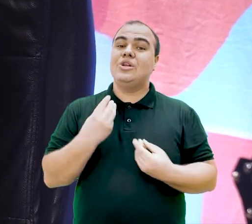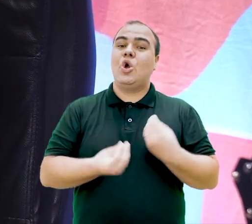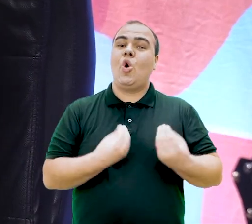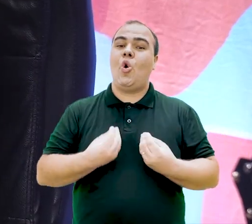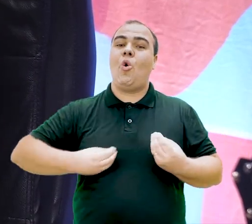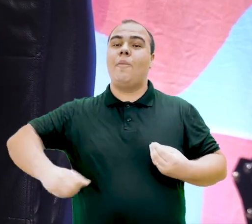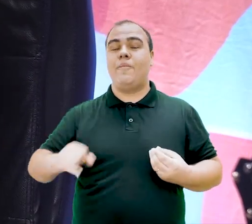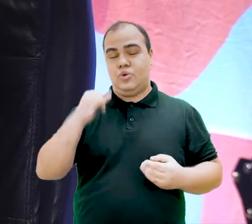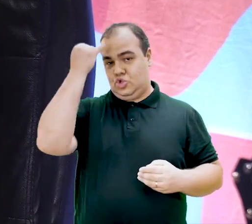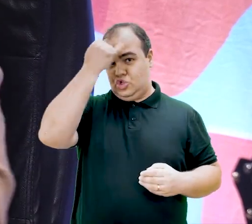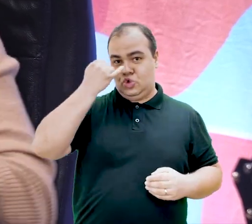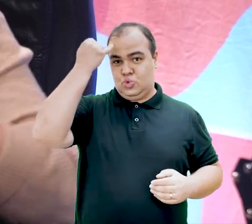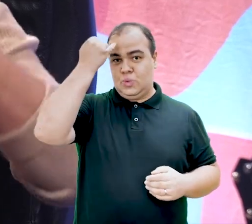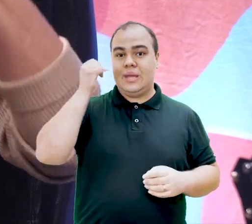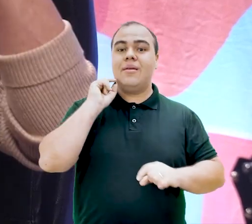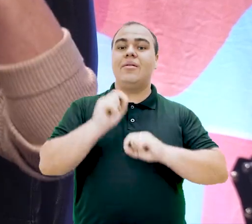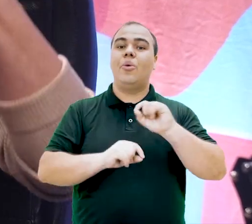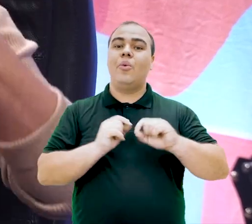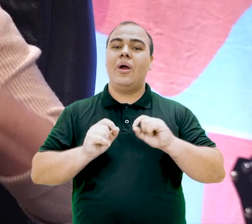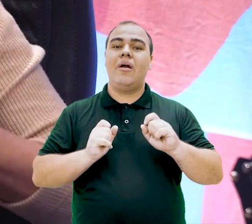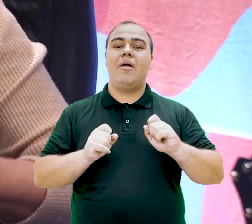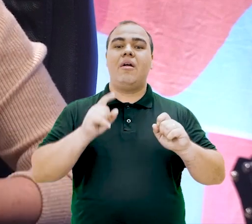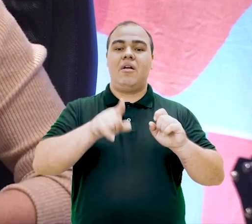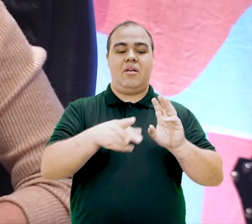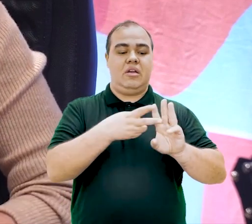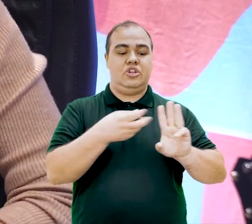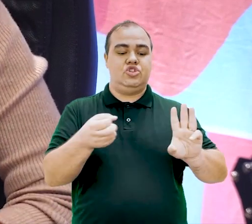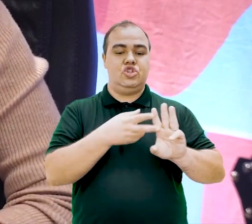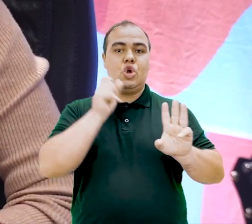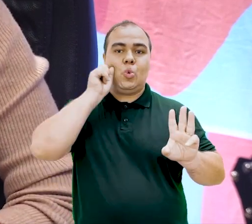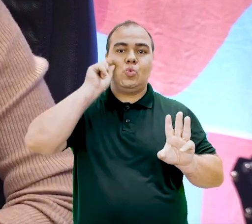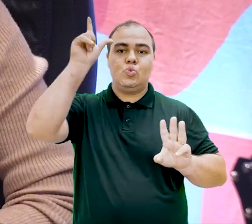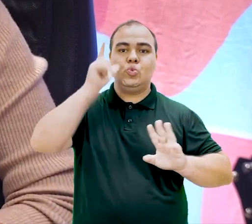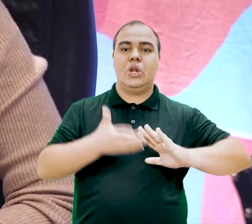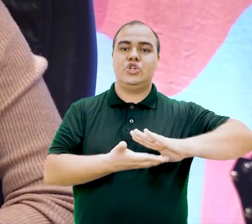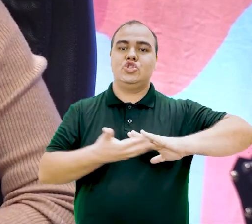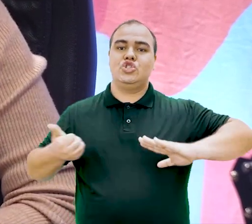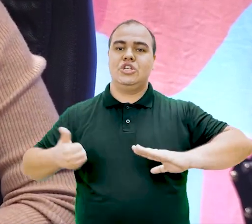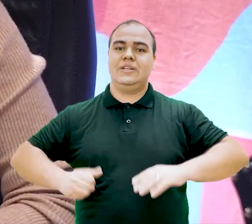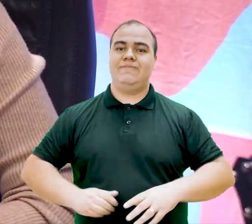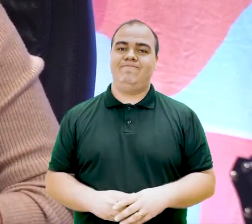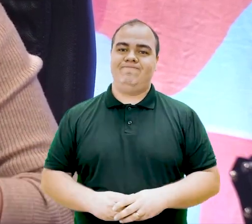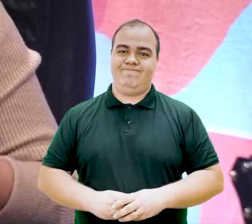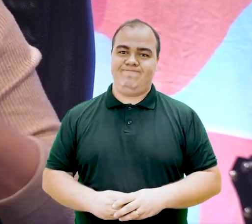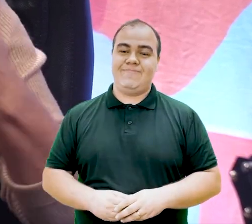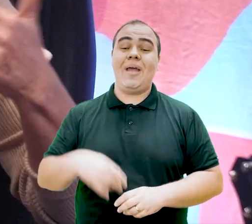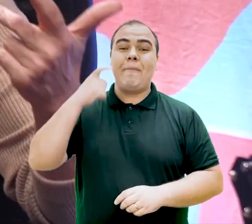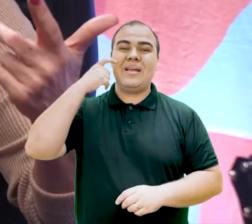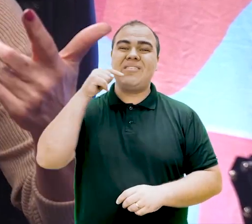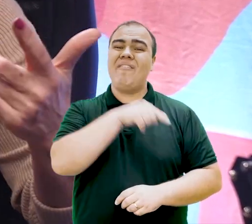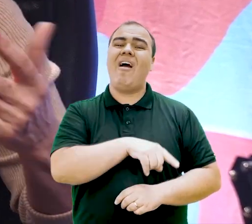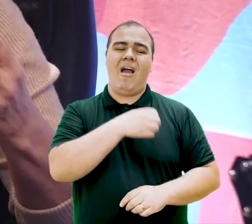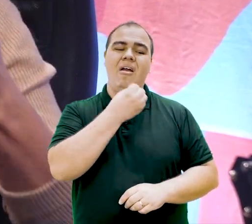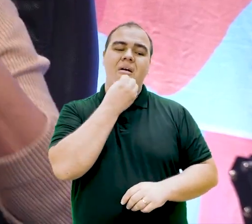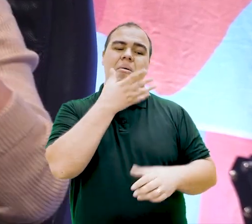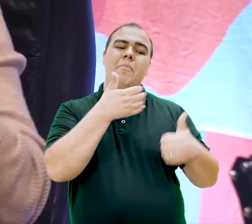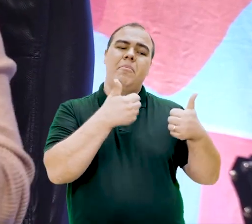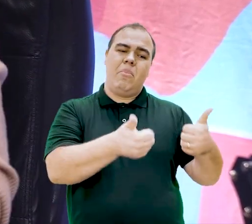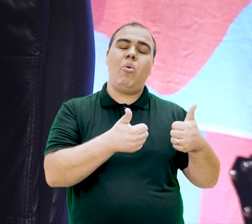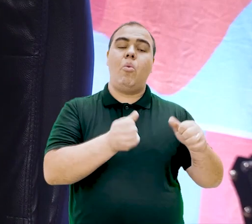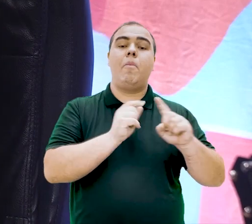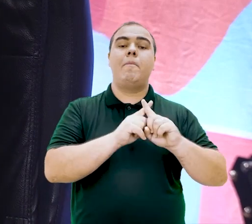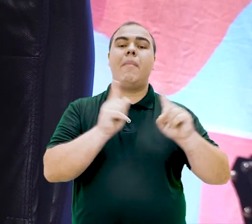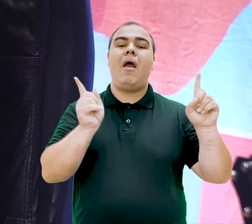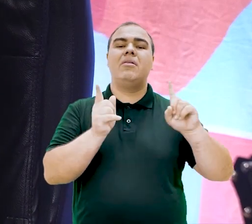Jesuítas atuavam aqui no Brasil era tirando o indígena de sua cultura entende eles achava que aquilo era uma boa coisa mas eles